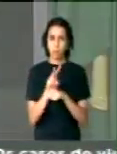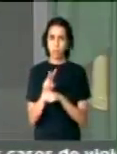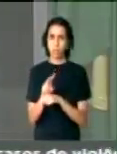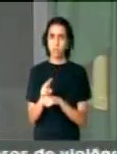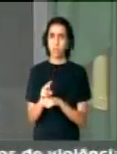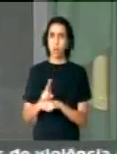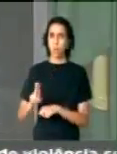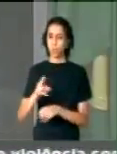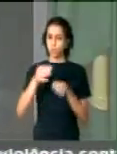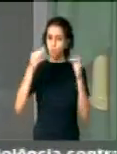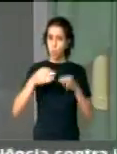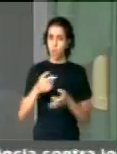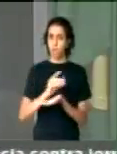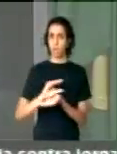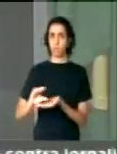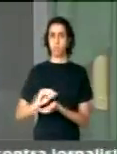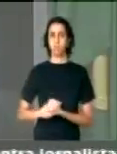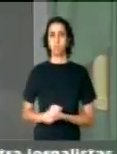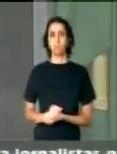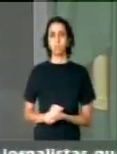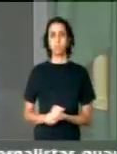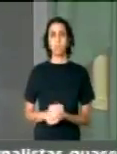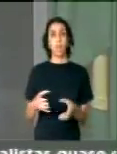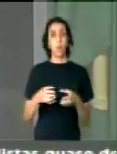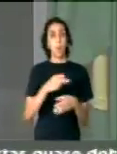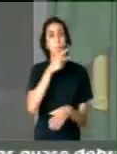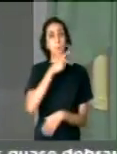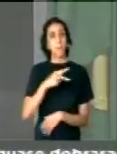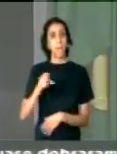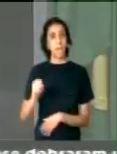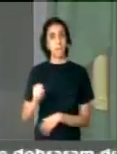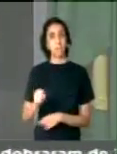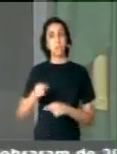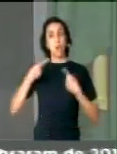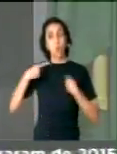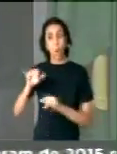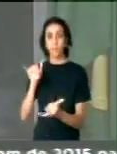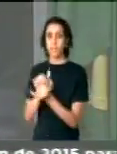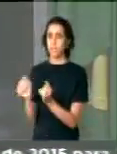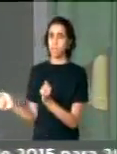A bancada do PPS vota pelo relatório e contra a anistia ao Caixa 2.